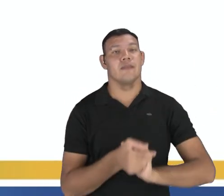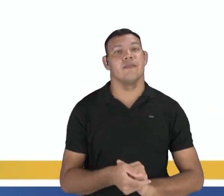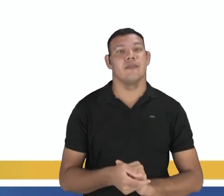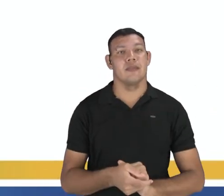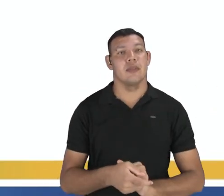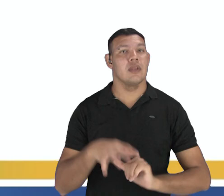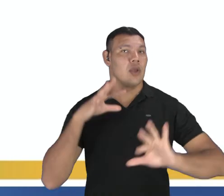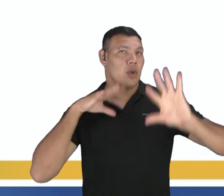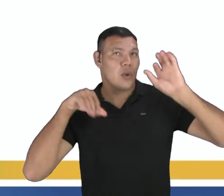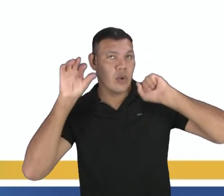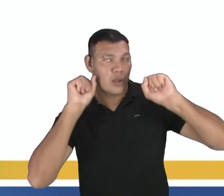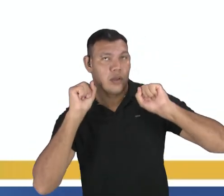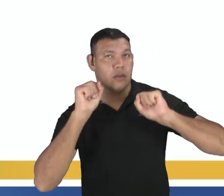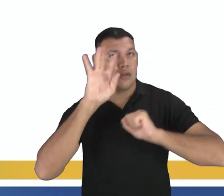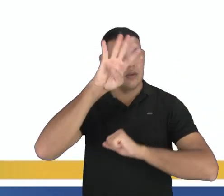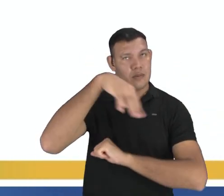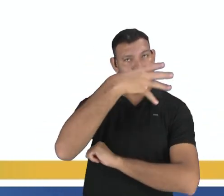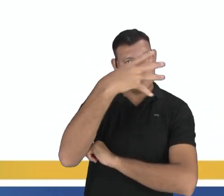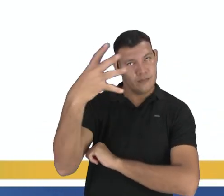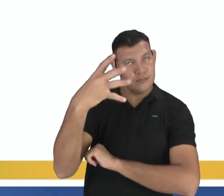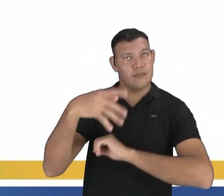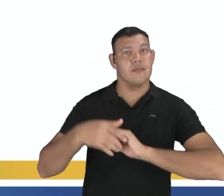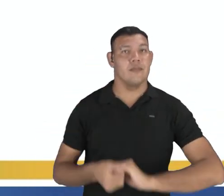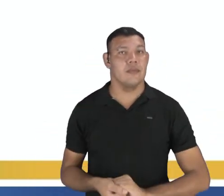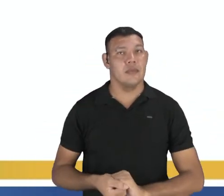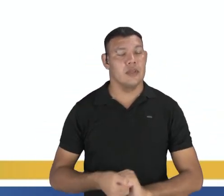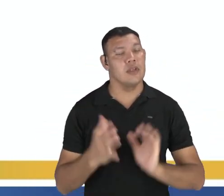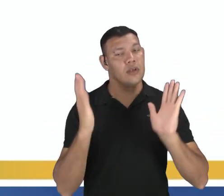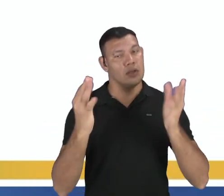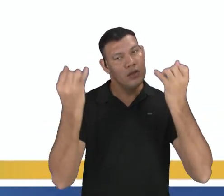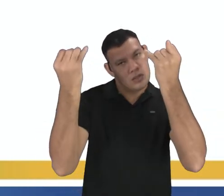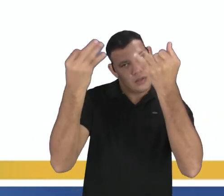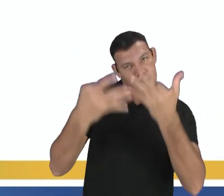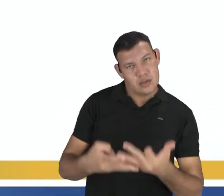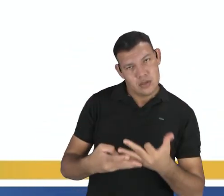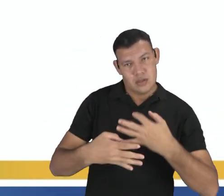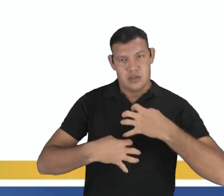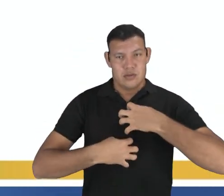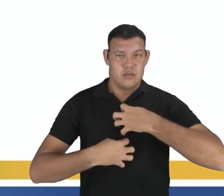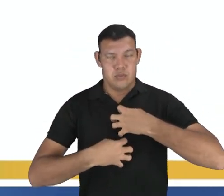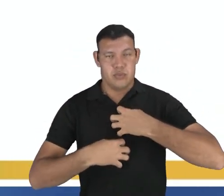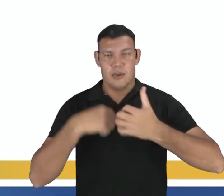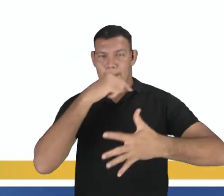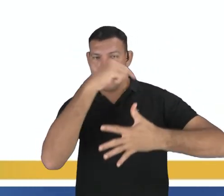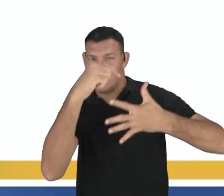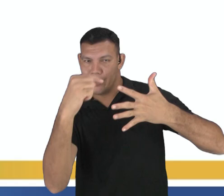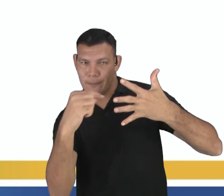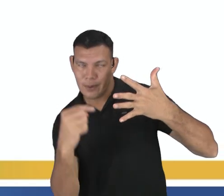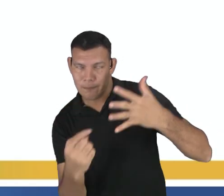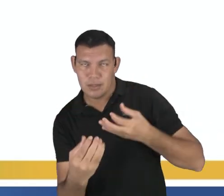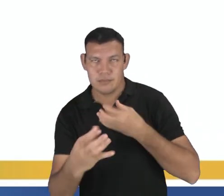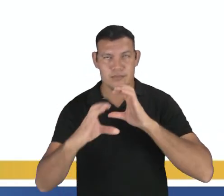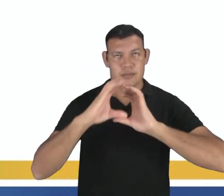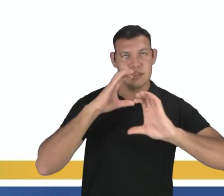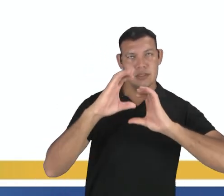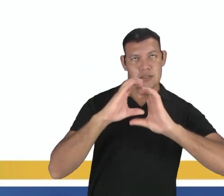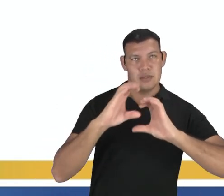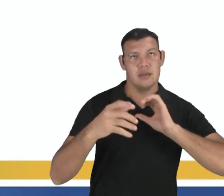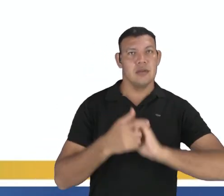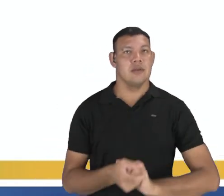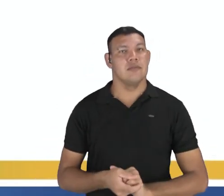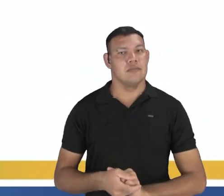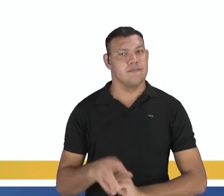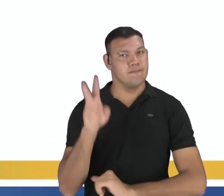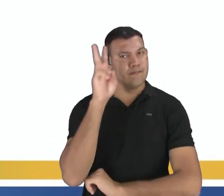Receptor. E aí, é um quadro para vocês retomarem aquilo que nós já dissemos até aqui, de todas as funções, dos elementos